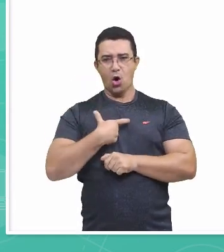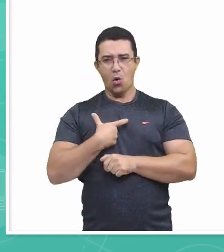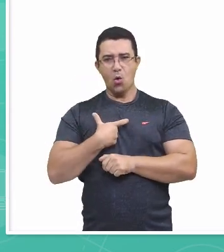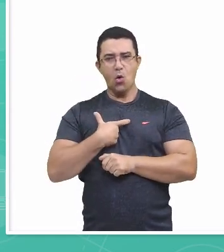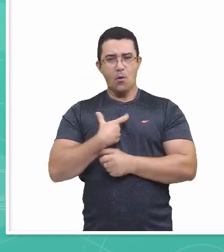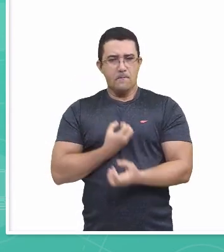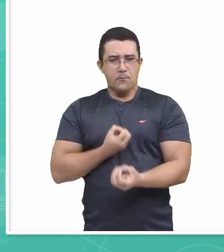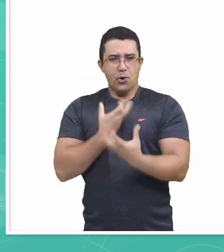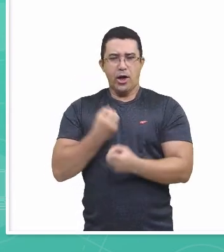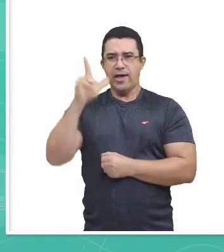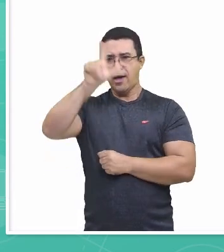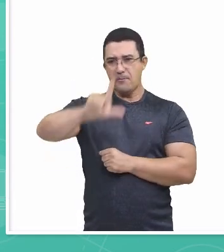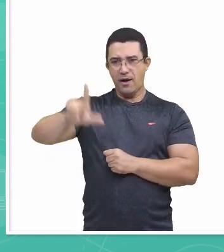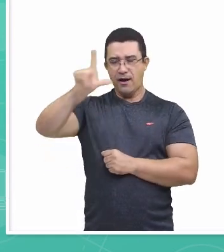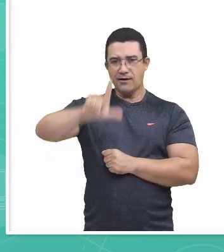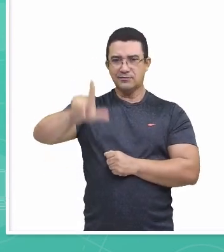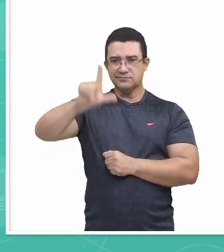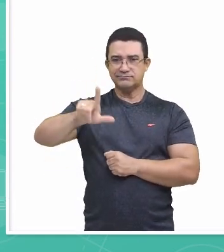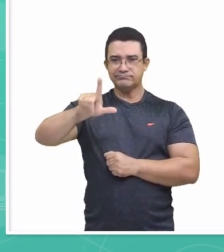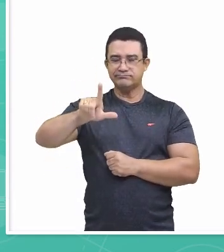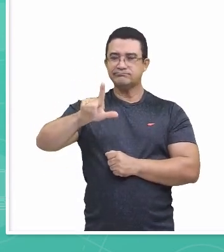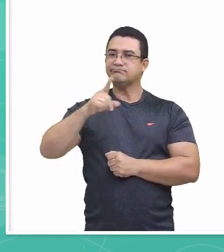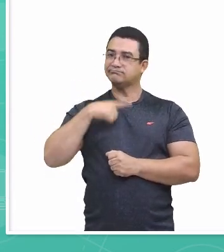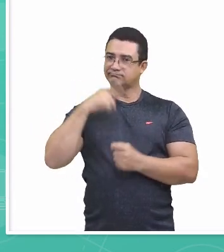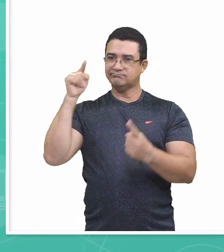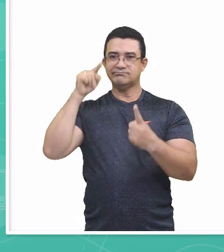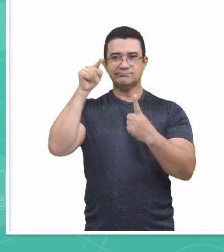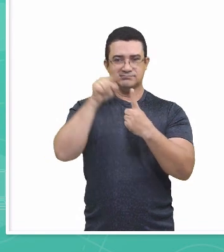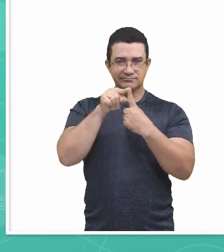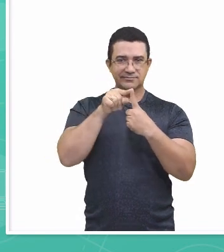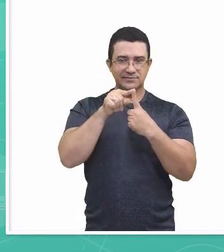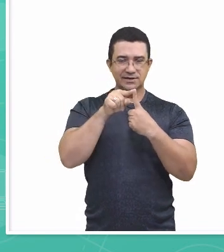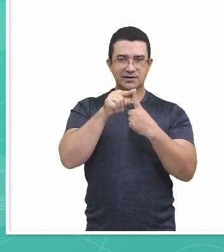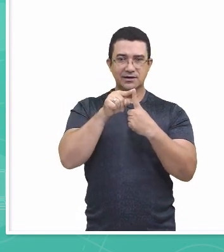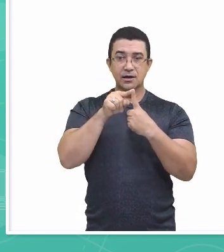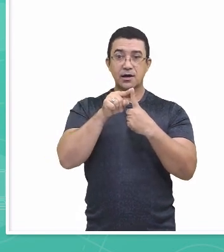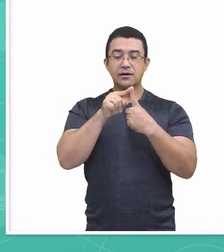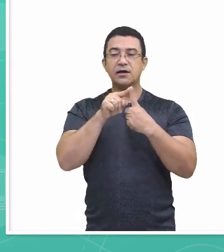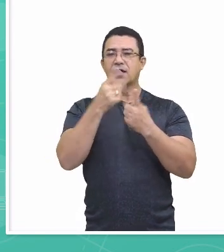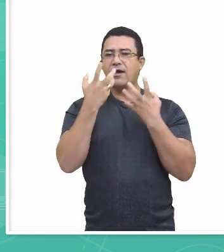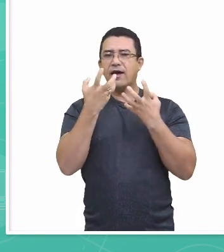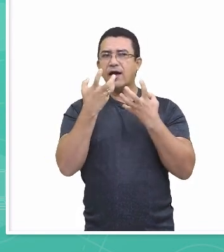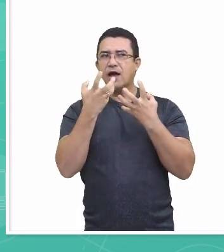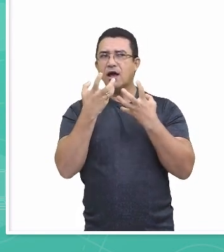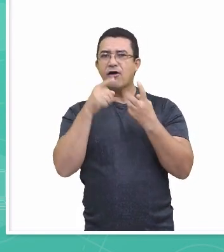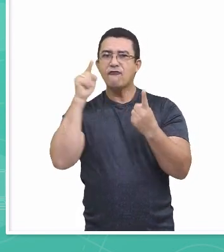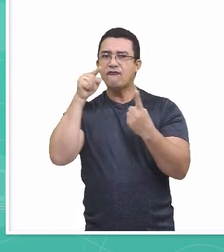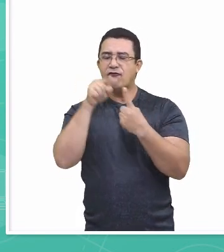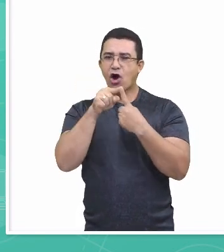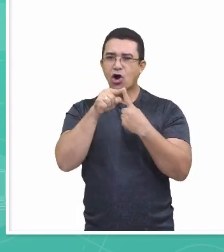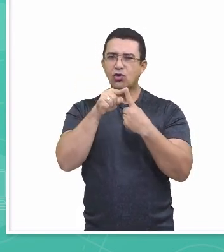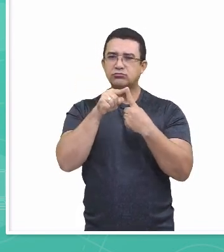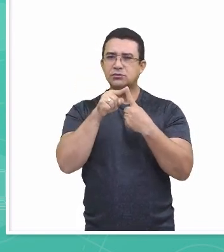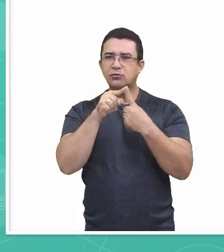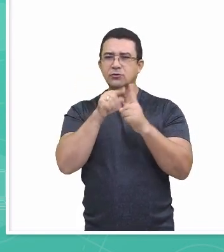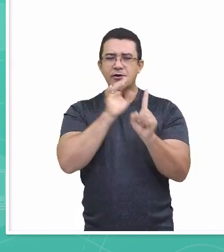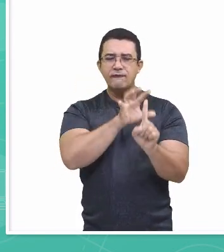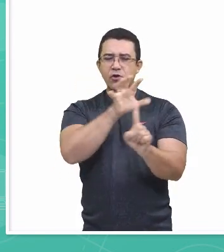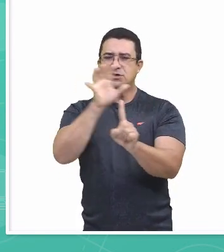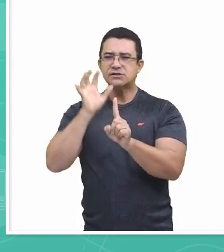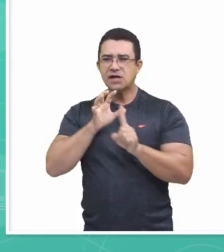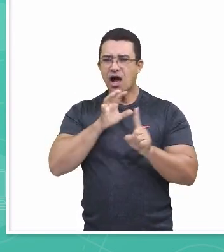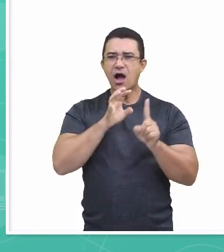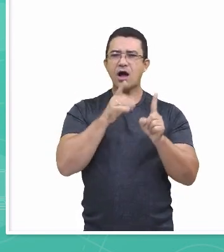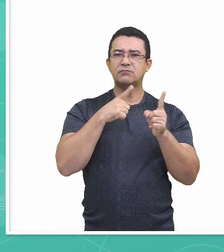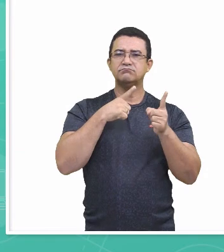só, intenção de produzir efeitos de sentido. Muito bem. Através de